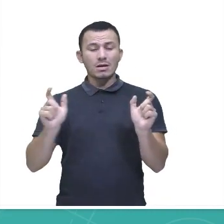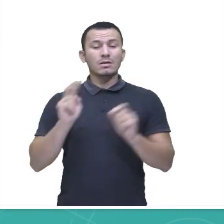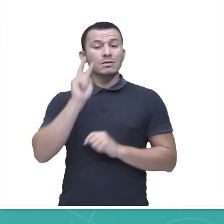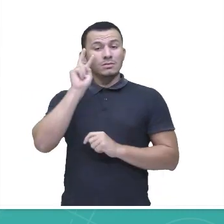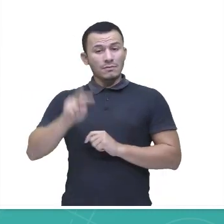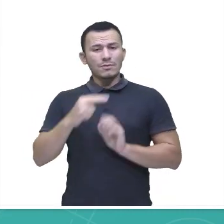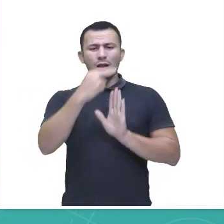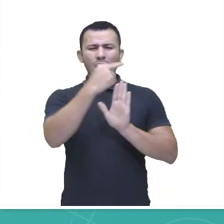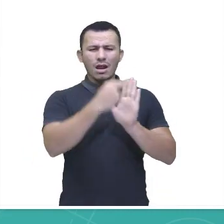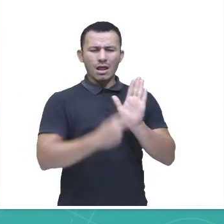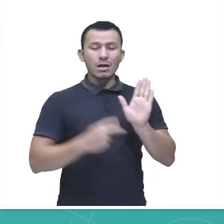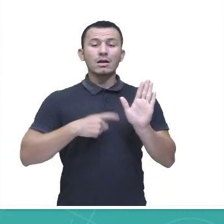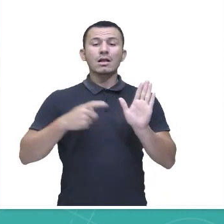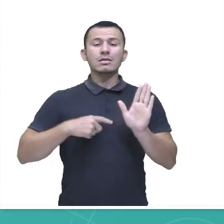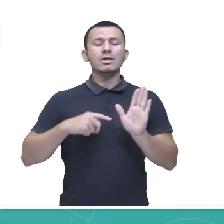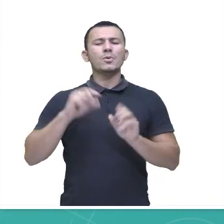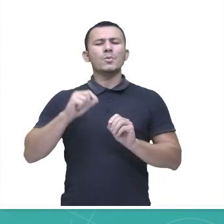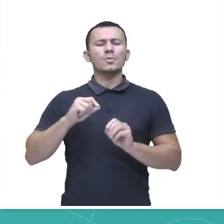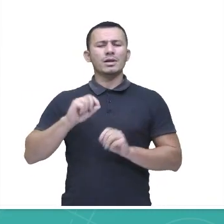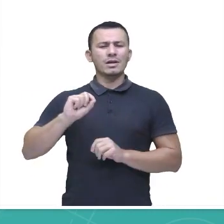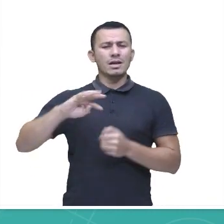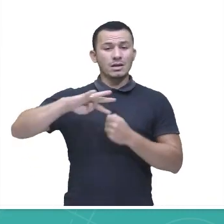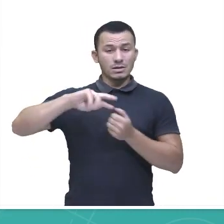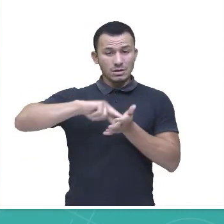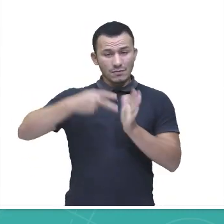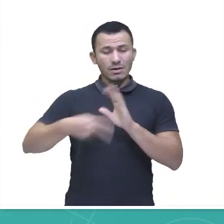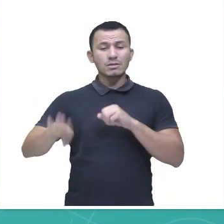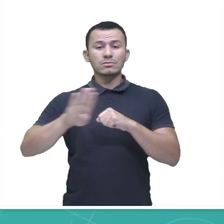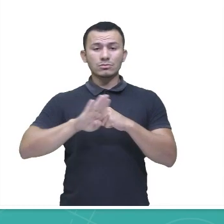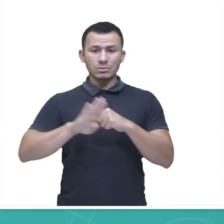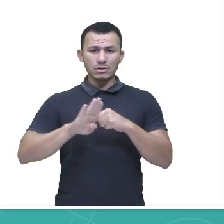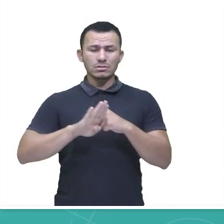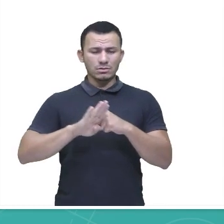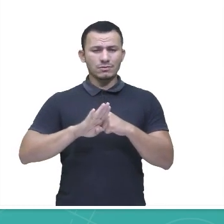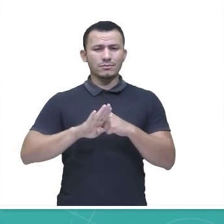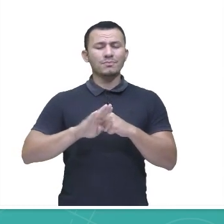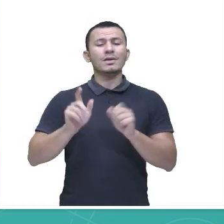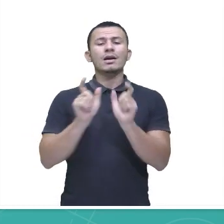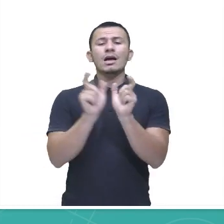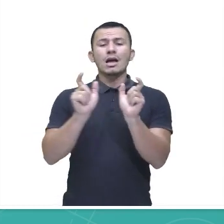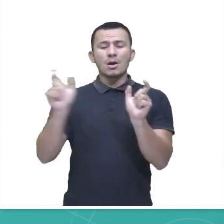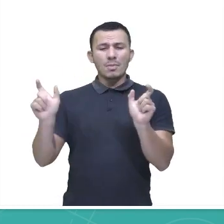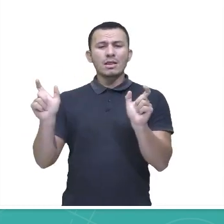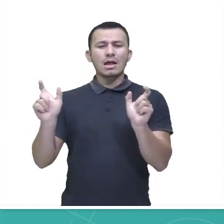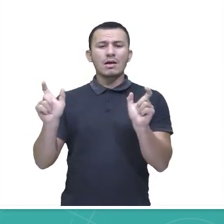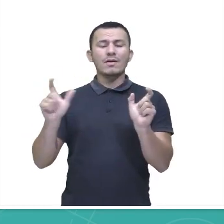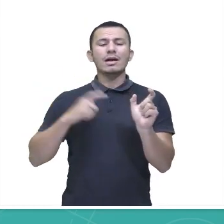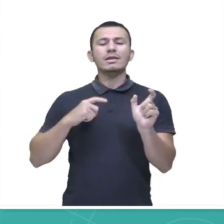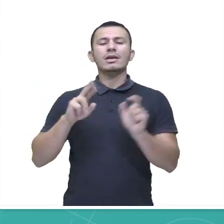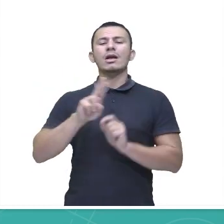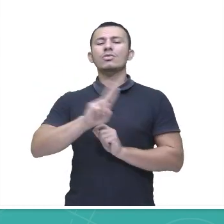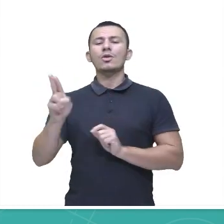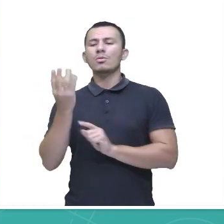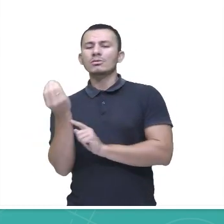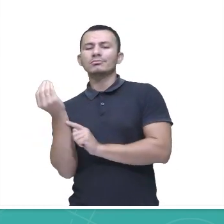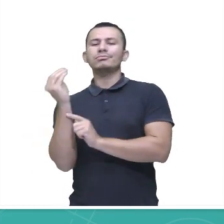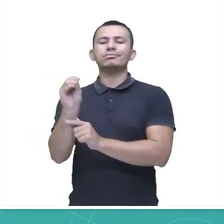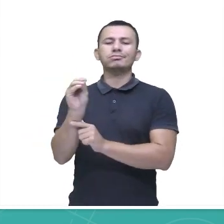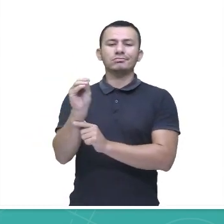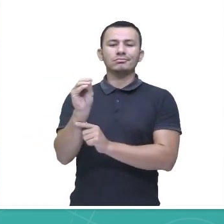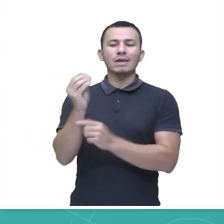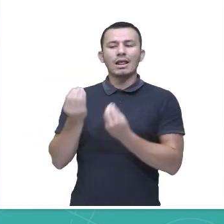entendeu a definição, o conceito de substantivo, que é a palavra que nomina, que atribui